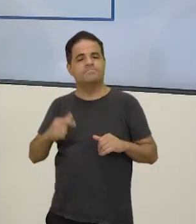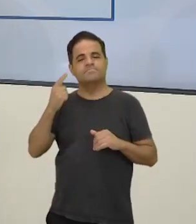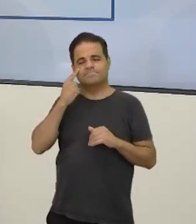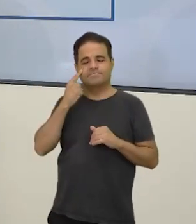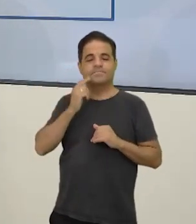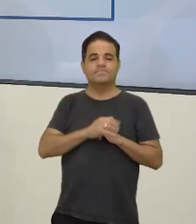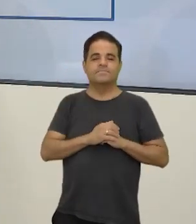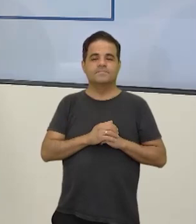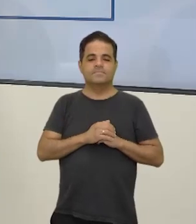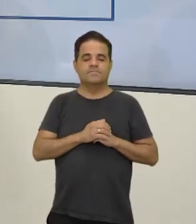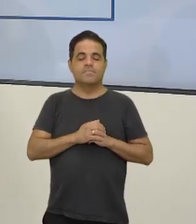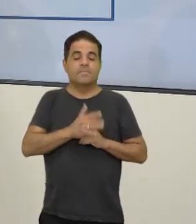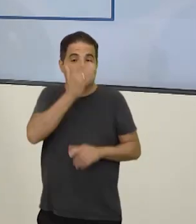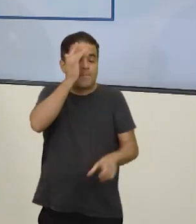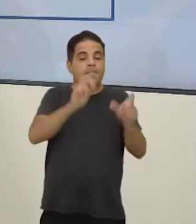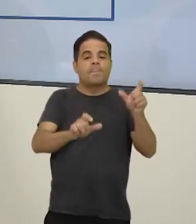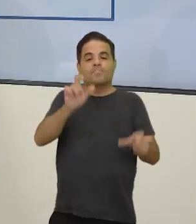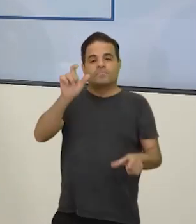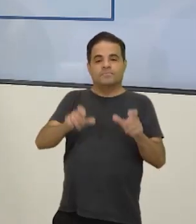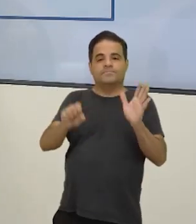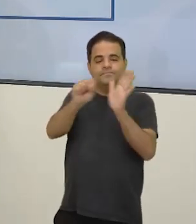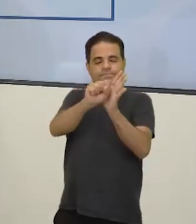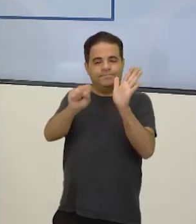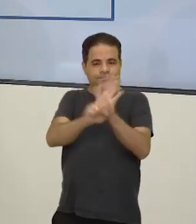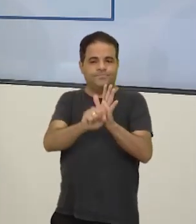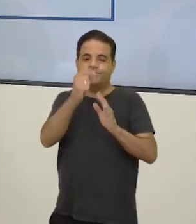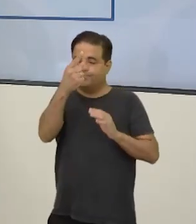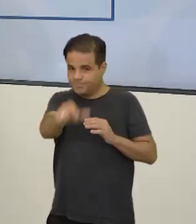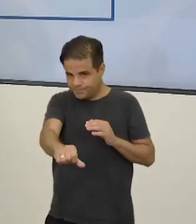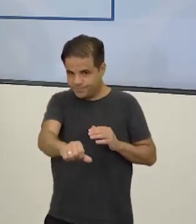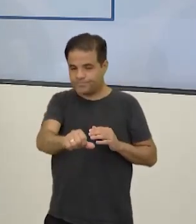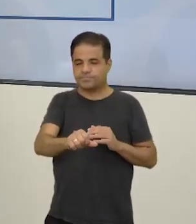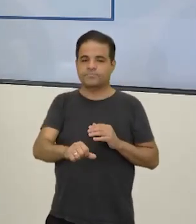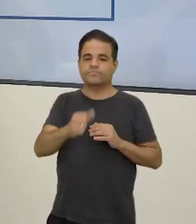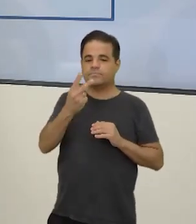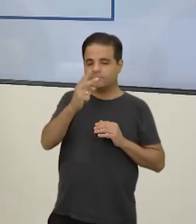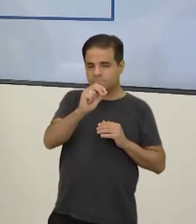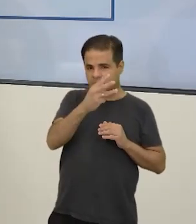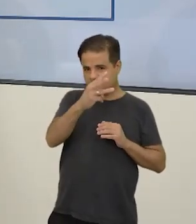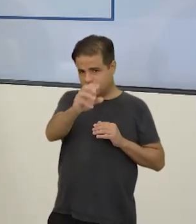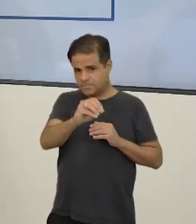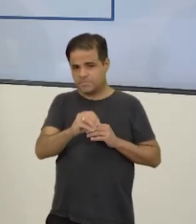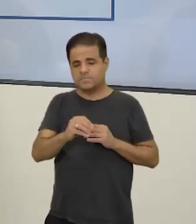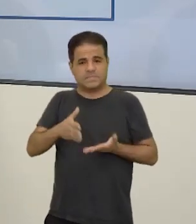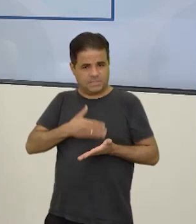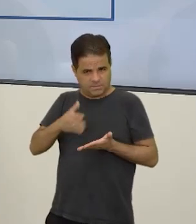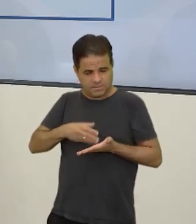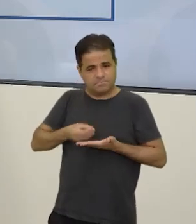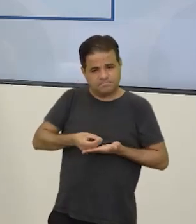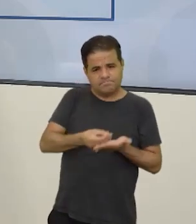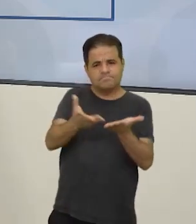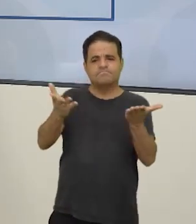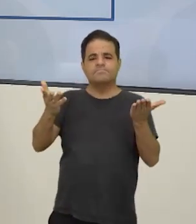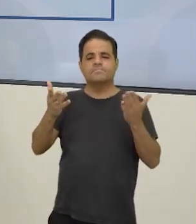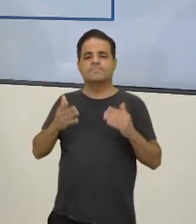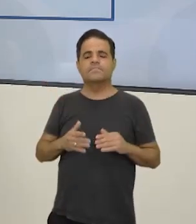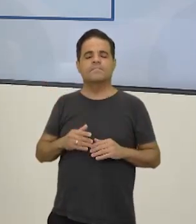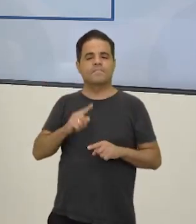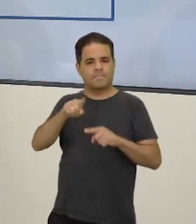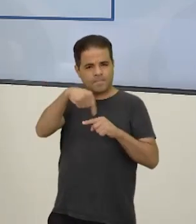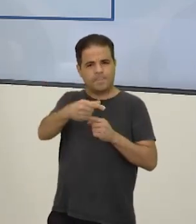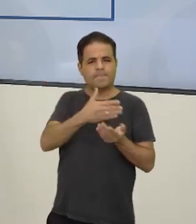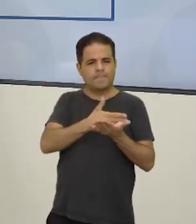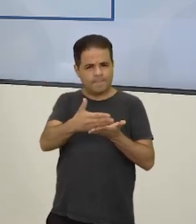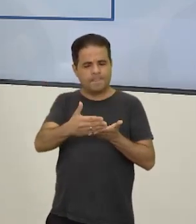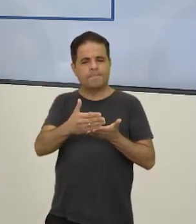assim. As pessoas do século XIX, lá 1830 mais ou menos, quando este livro foi lançado, pouco mais, pouco menos,